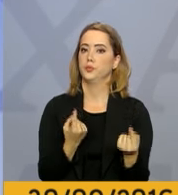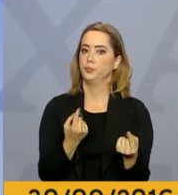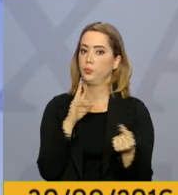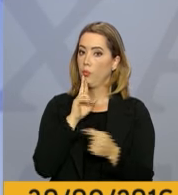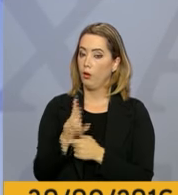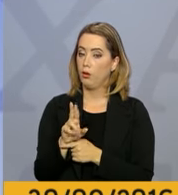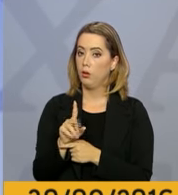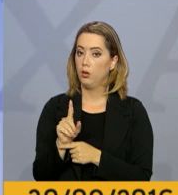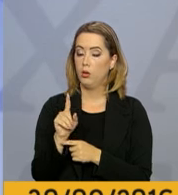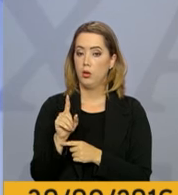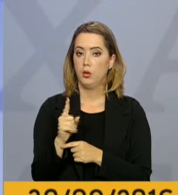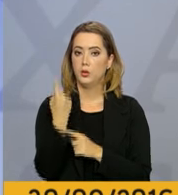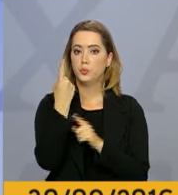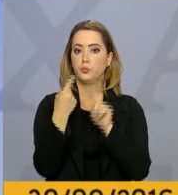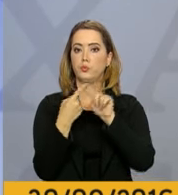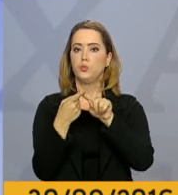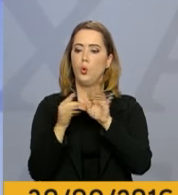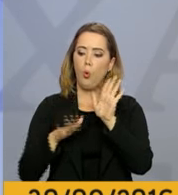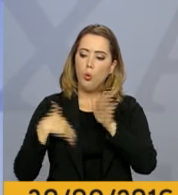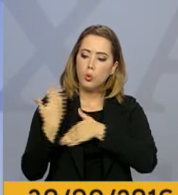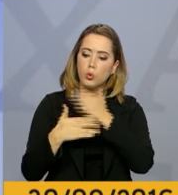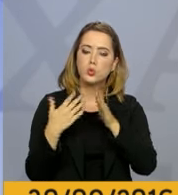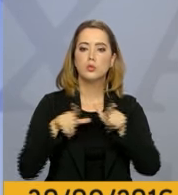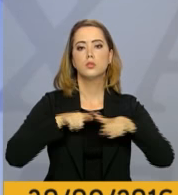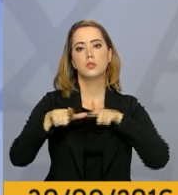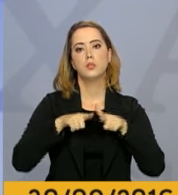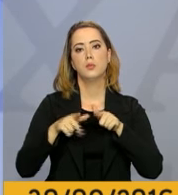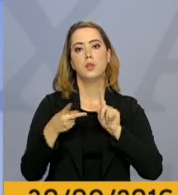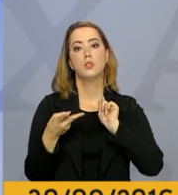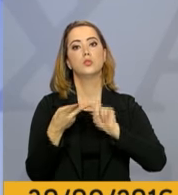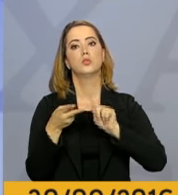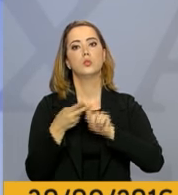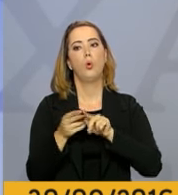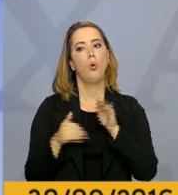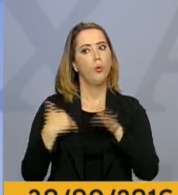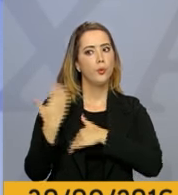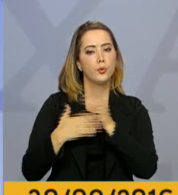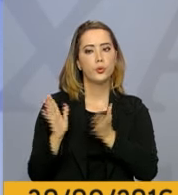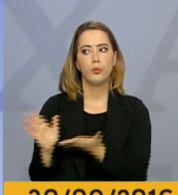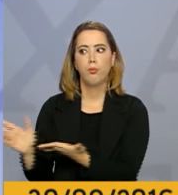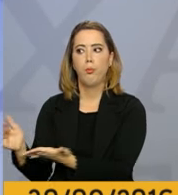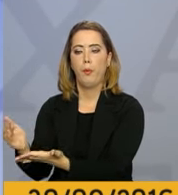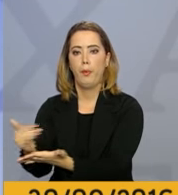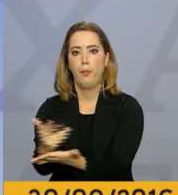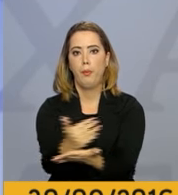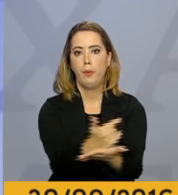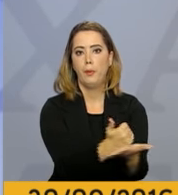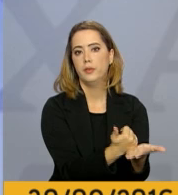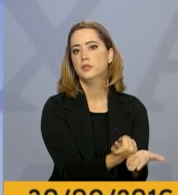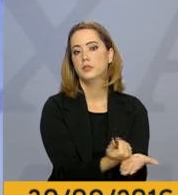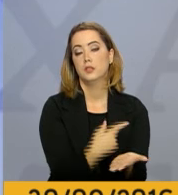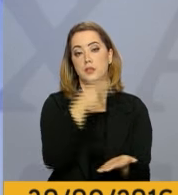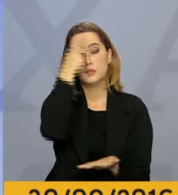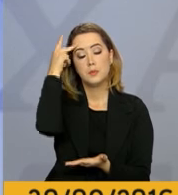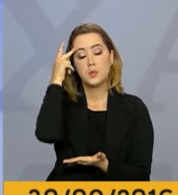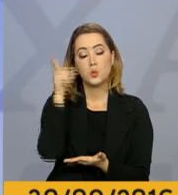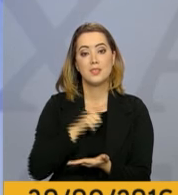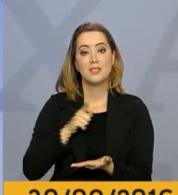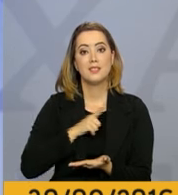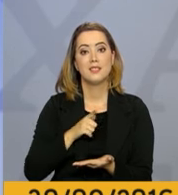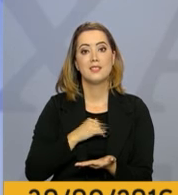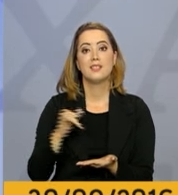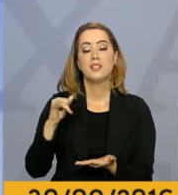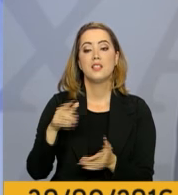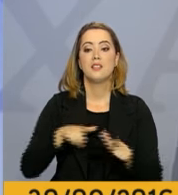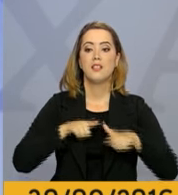portanto, não gerar problemas sociais. O segundo, manter a arrecadação, porque quando você tem emprego, o emprego informal não gera